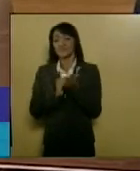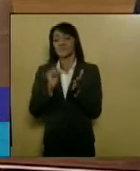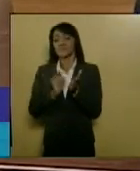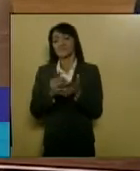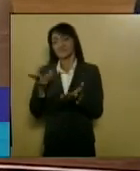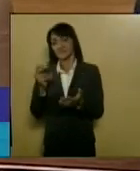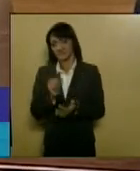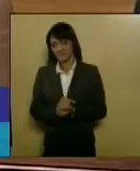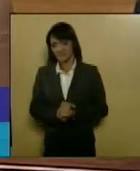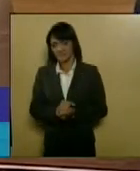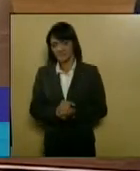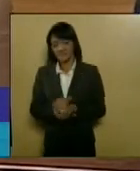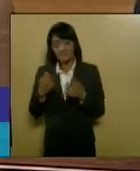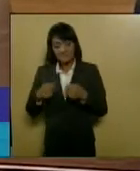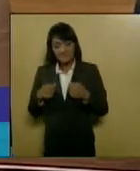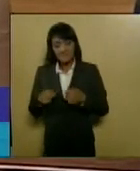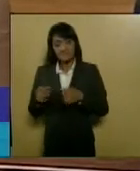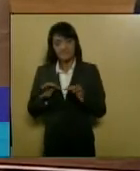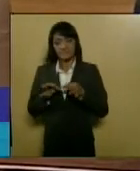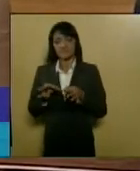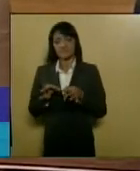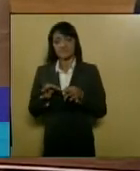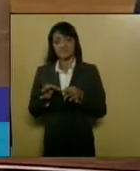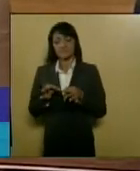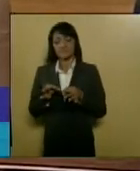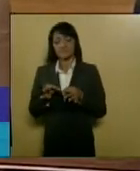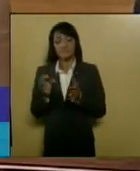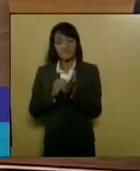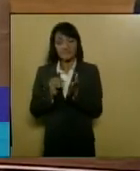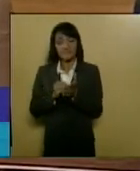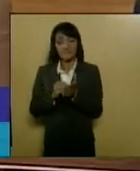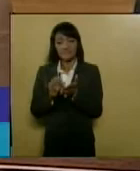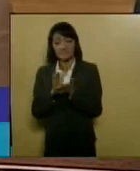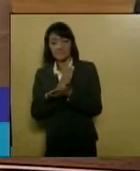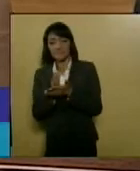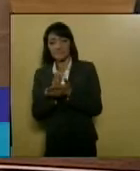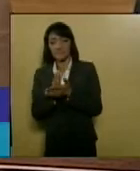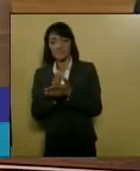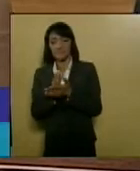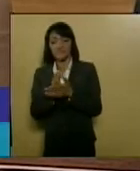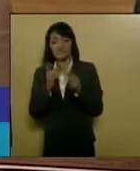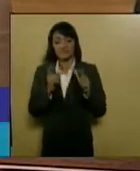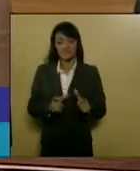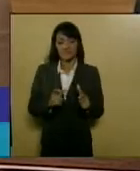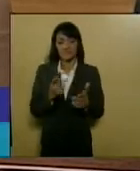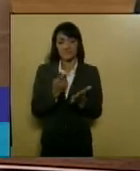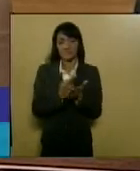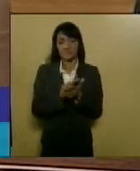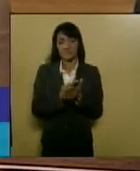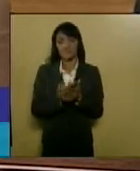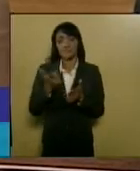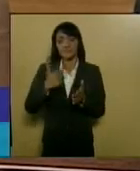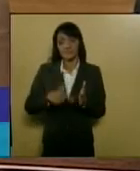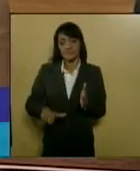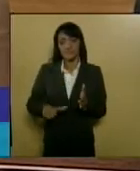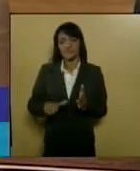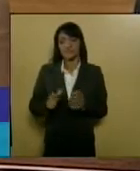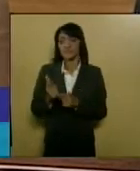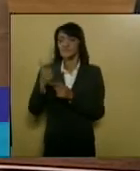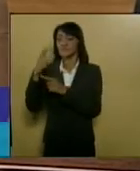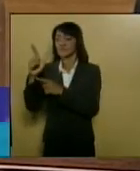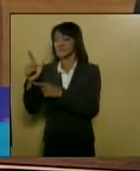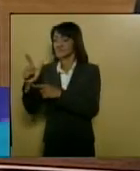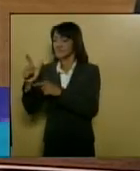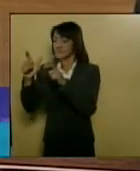funcionar direito. E quando algo não funciona direito, por vezes se apela a outra caixa de ferramenta